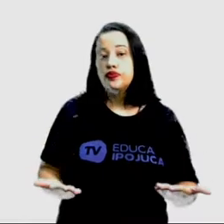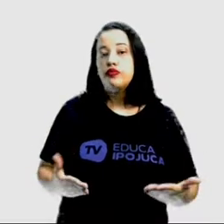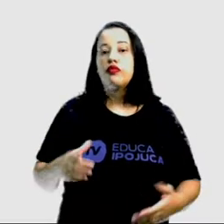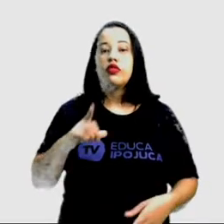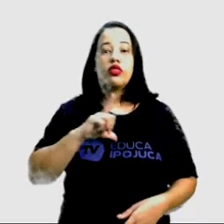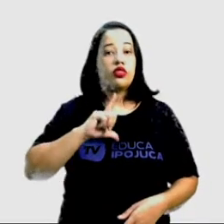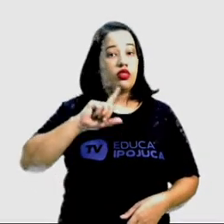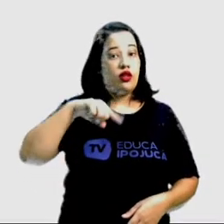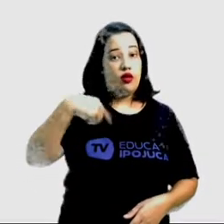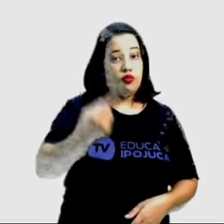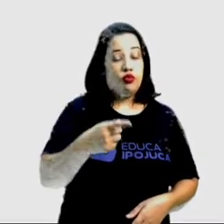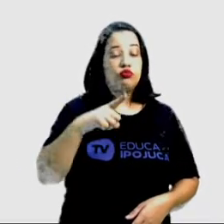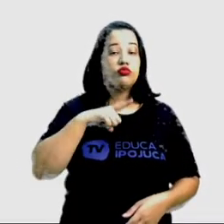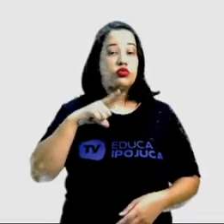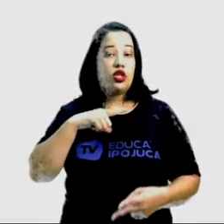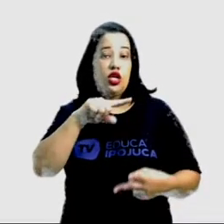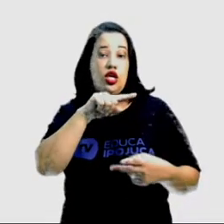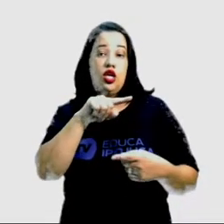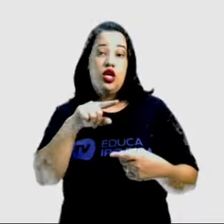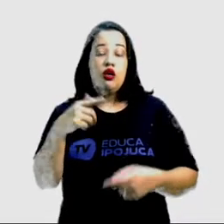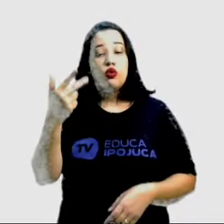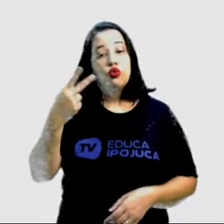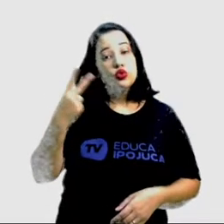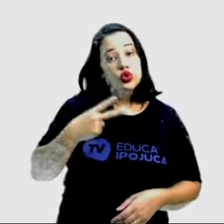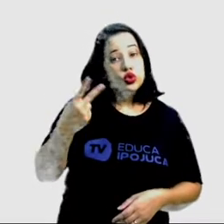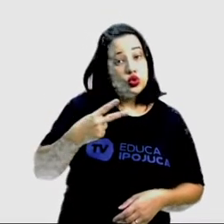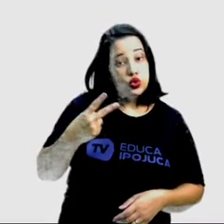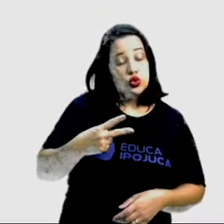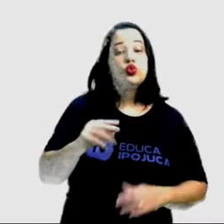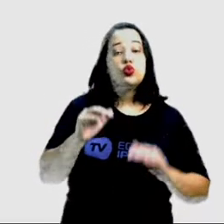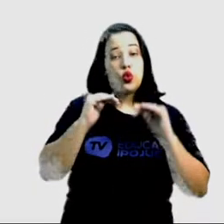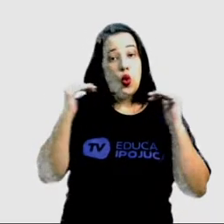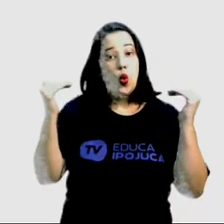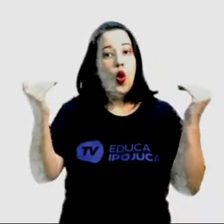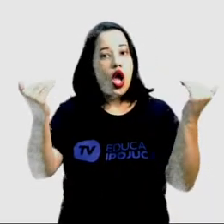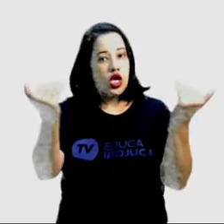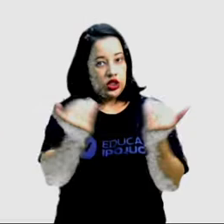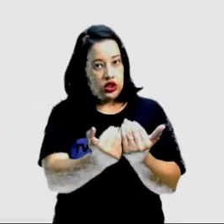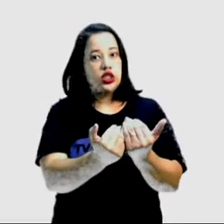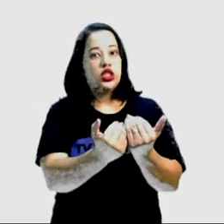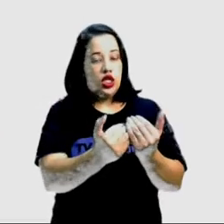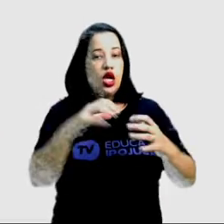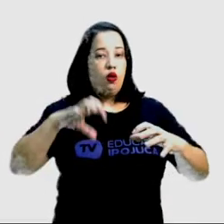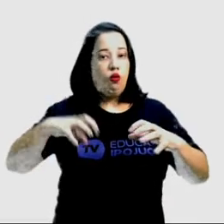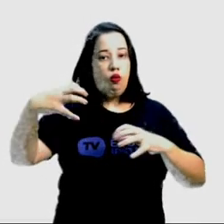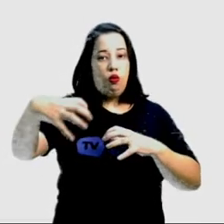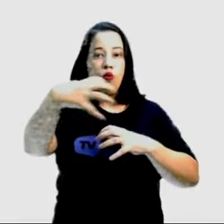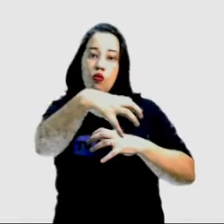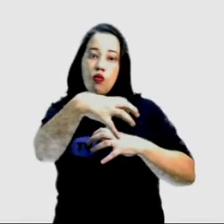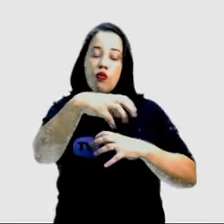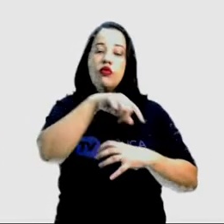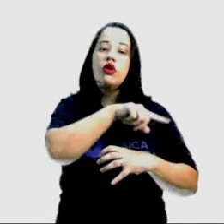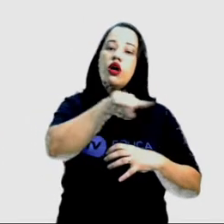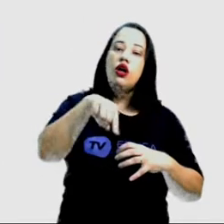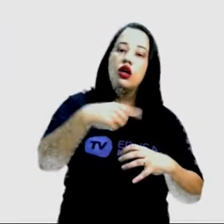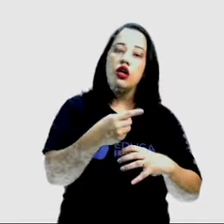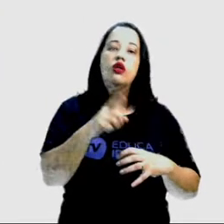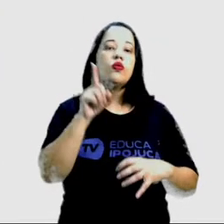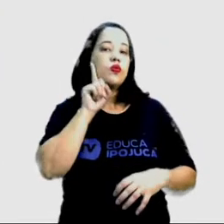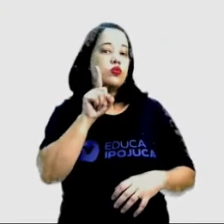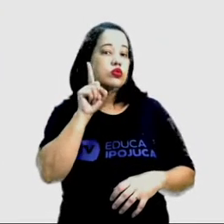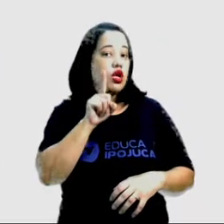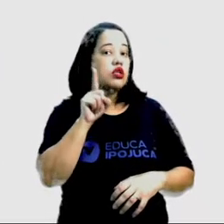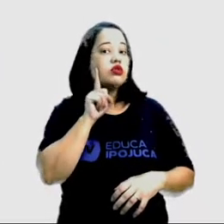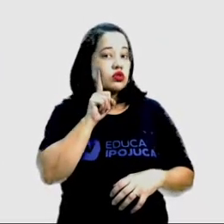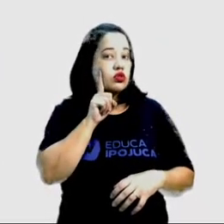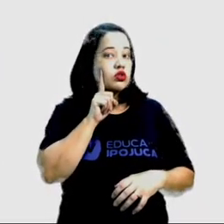ocorre o Segundo Congresso Continental, em 1775, tá? é que os Estados Unidos realmente se colocam